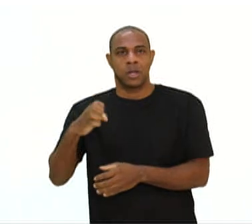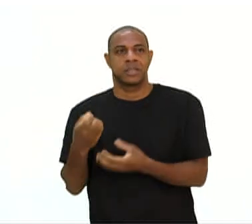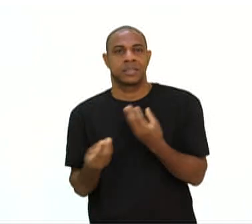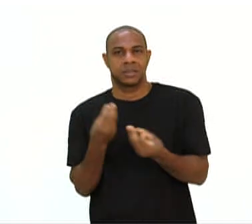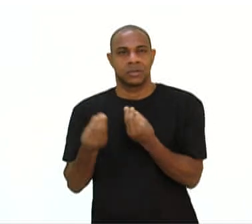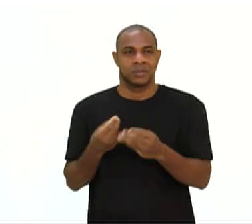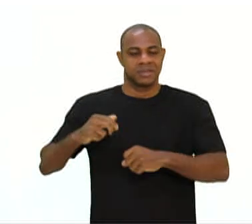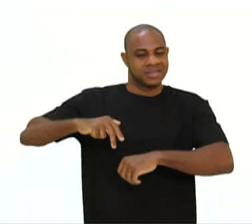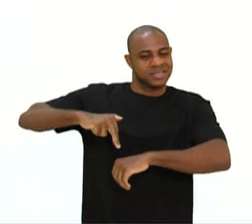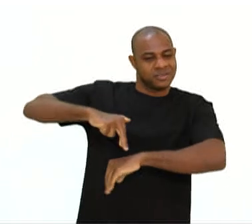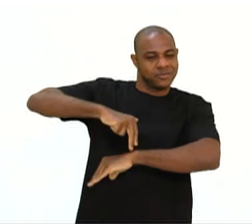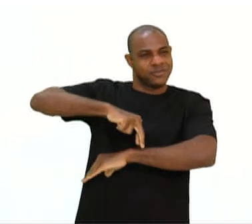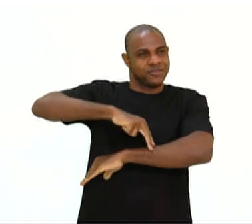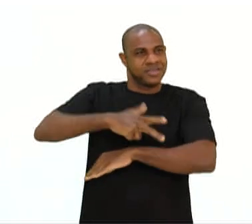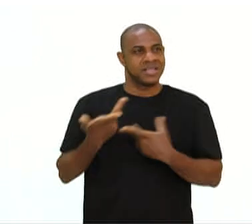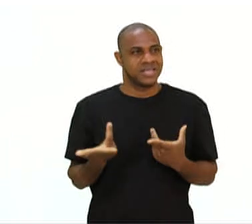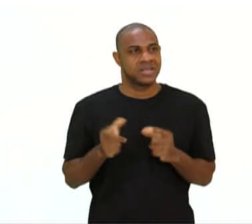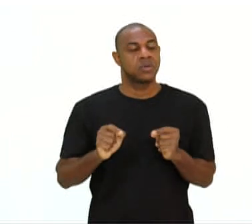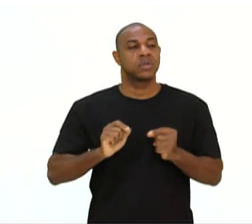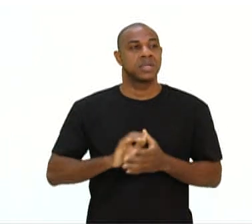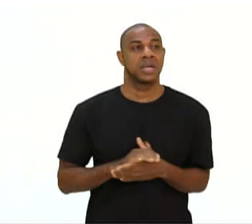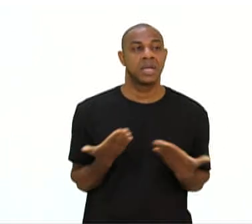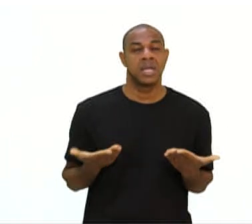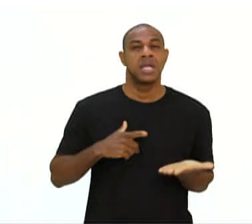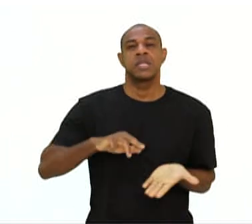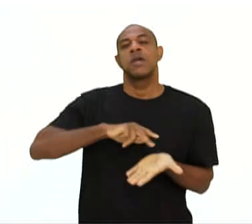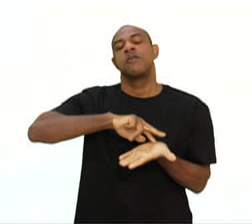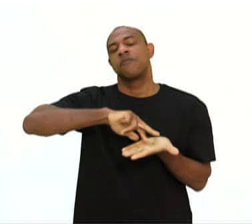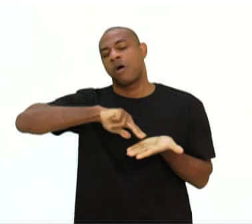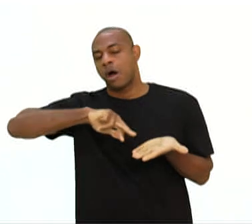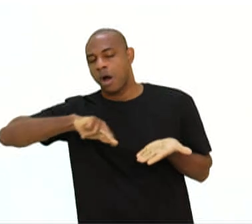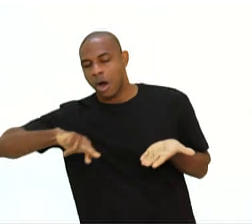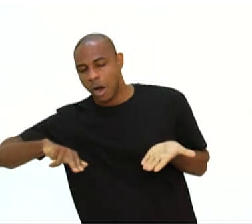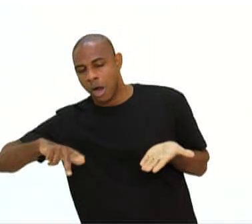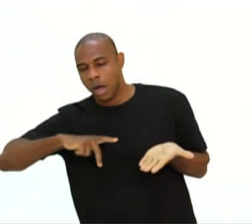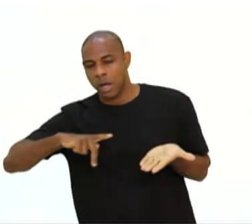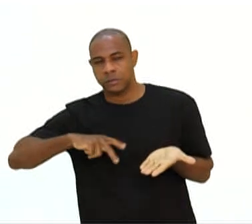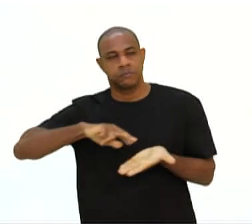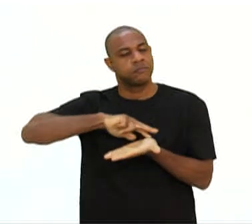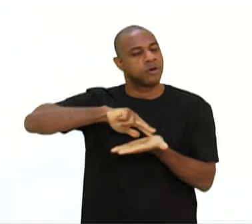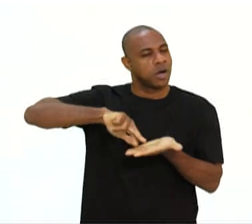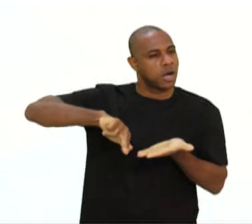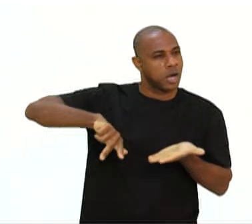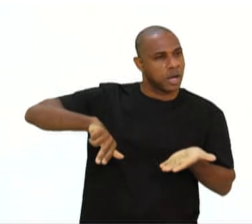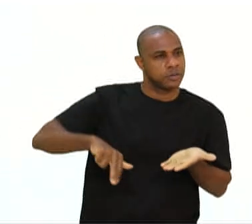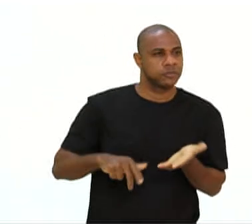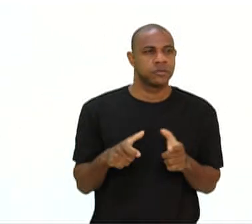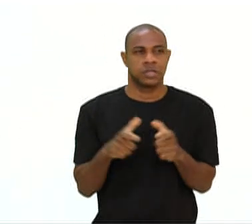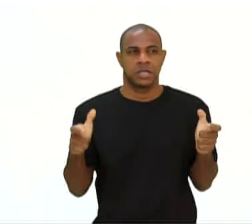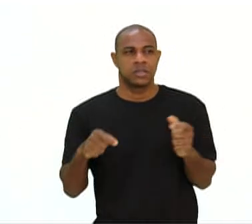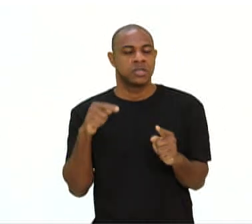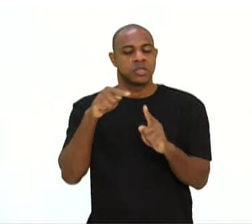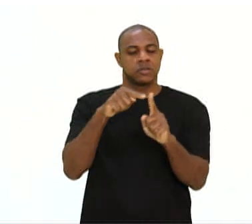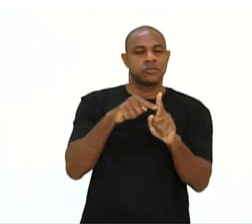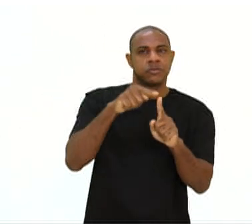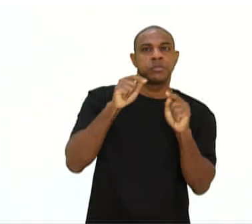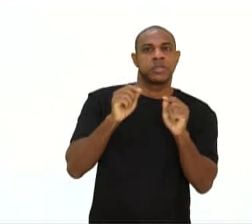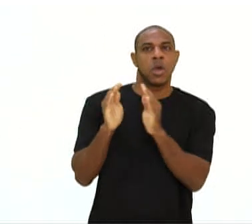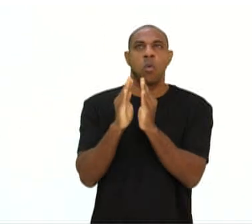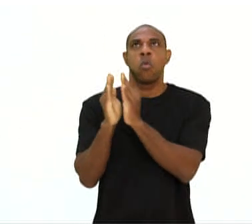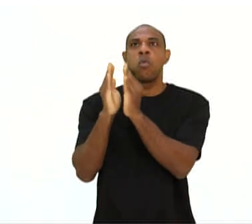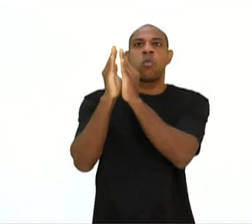Macy's no Dia de Ação de Graças, ele tem uma gama, uma variedade bem grande de tipos de balão.